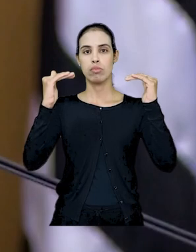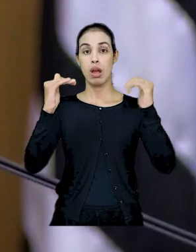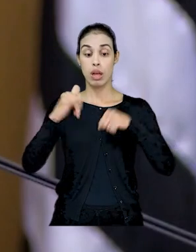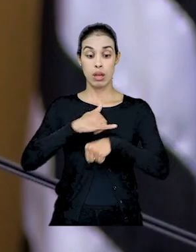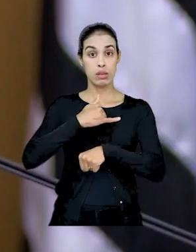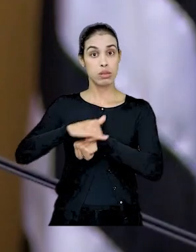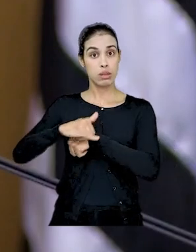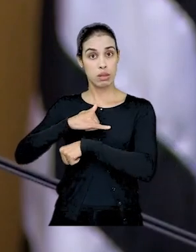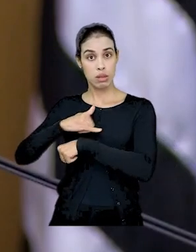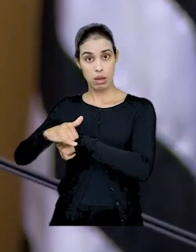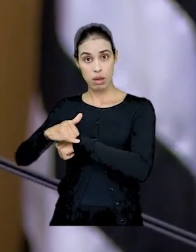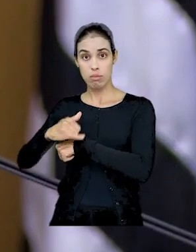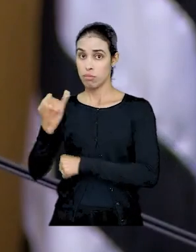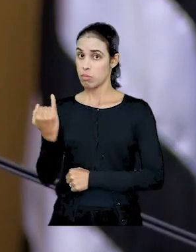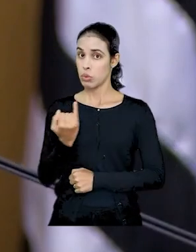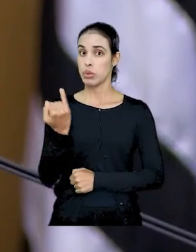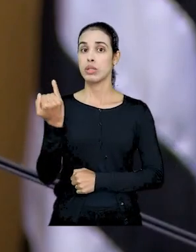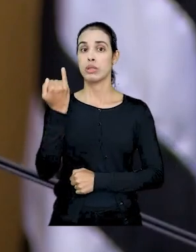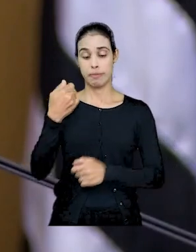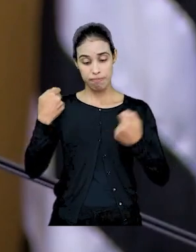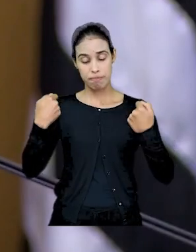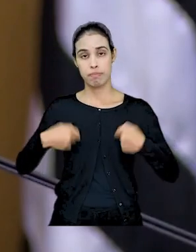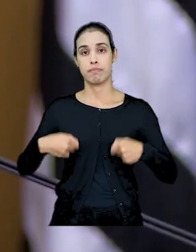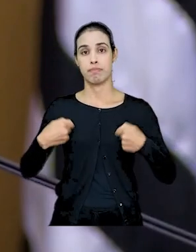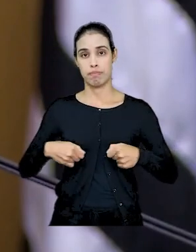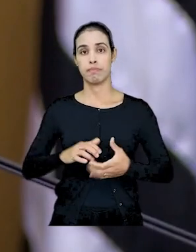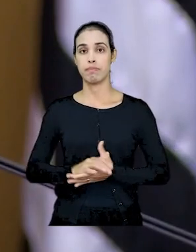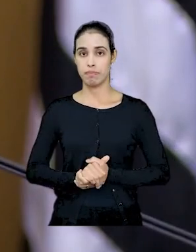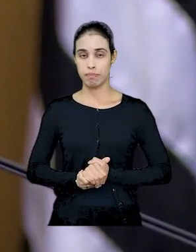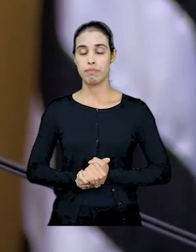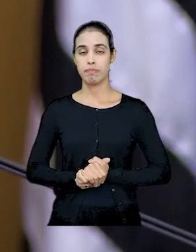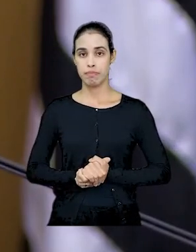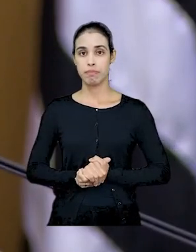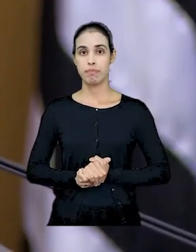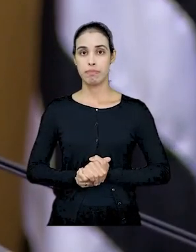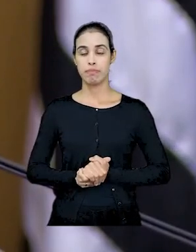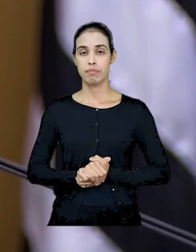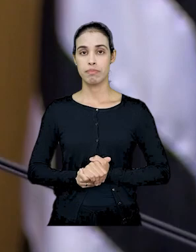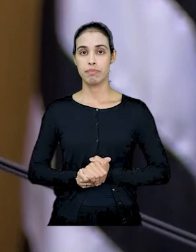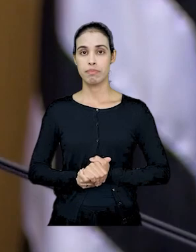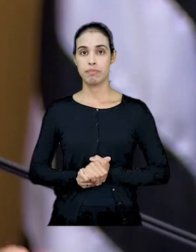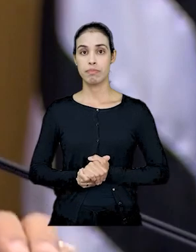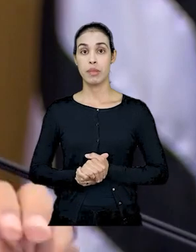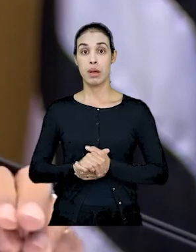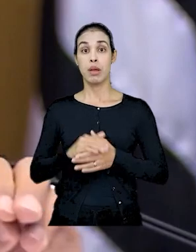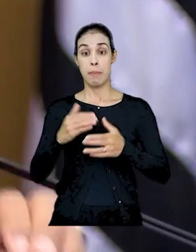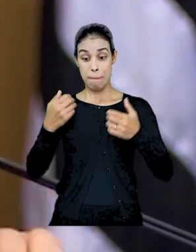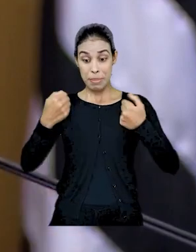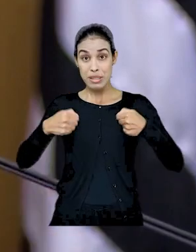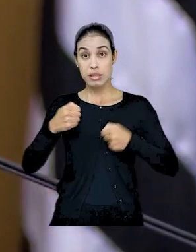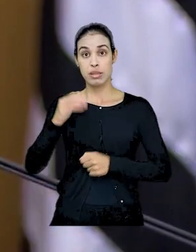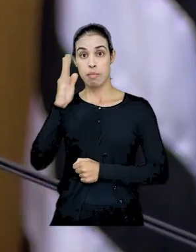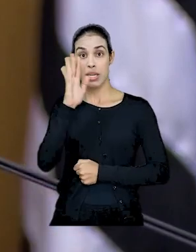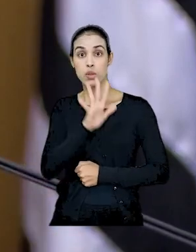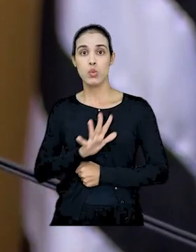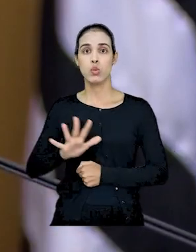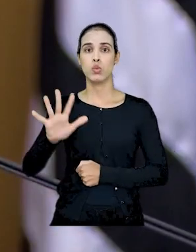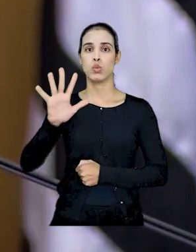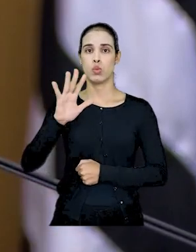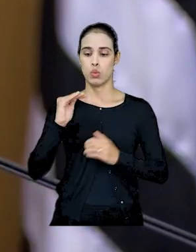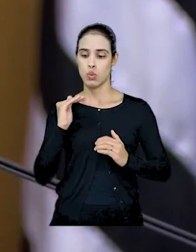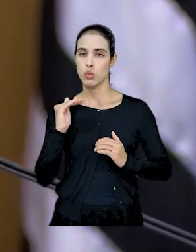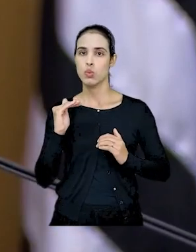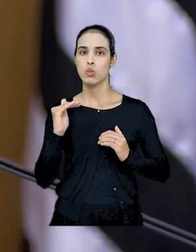estratégico fundamental necessário para o país mas sempre a